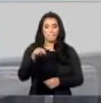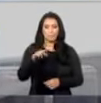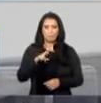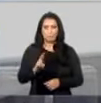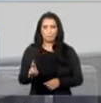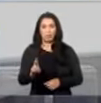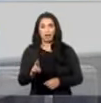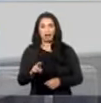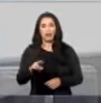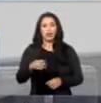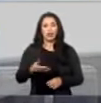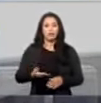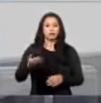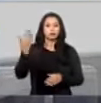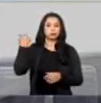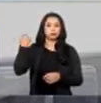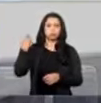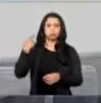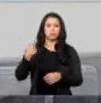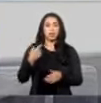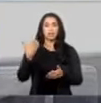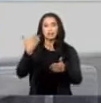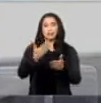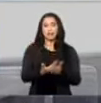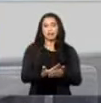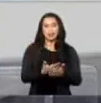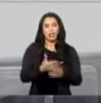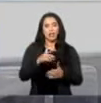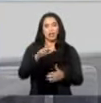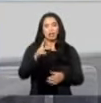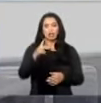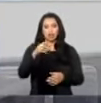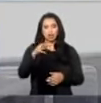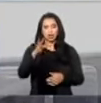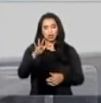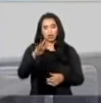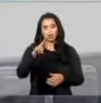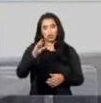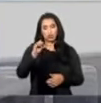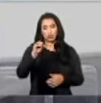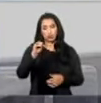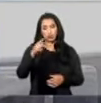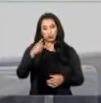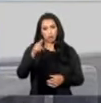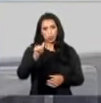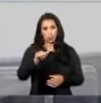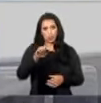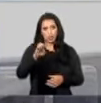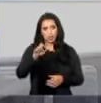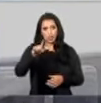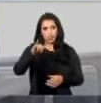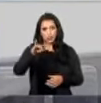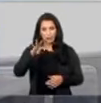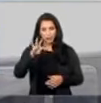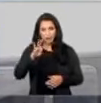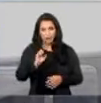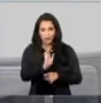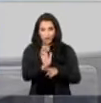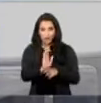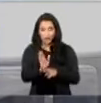até Tropa de Elite, com José Padilha, estreando seu filme e arrecadando milhões, levando milhões de pessoas ao cinema, as pessoas discutiram os valores do